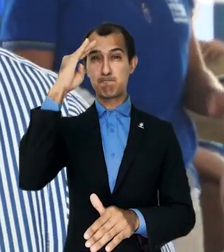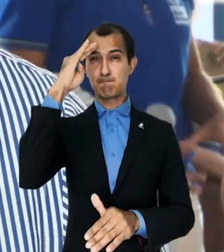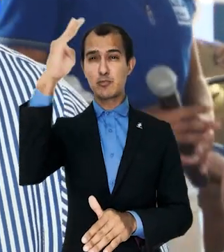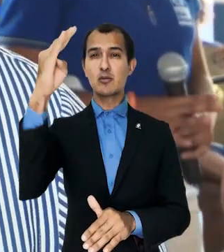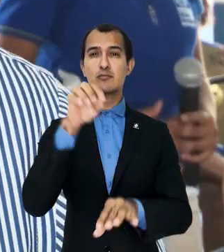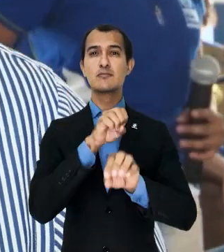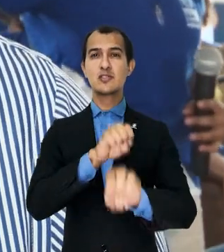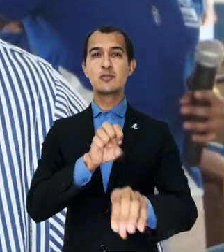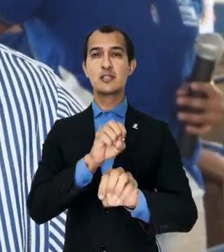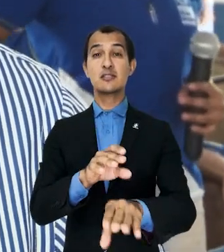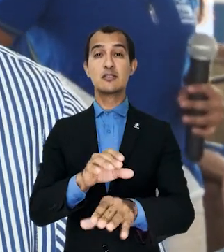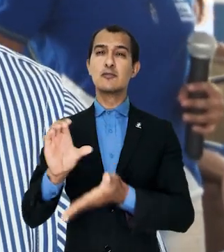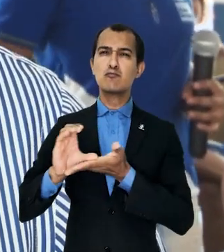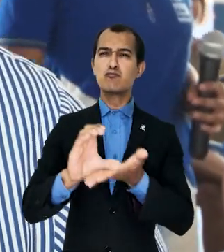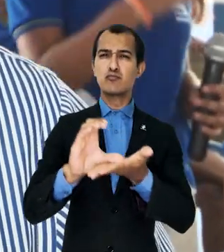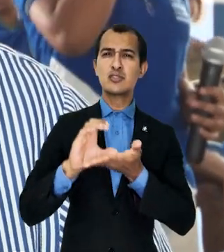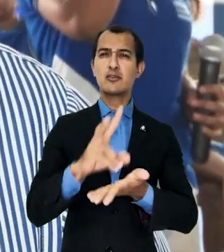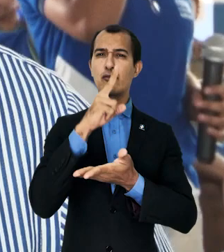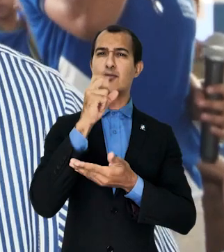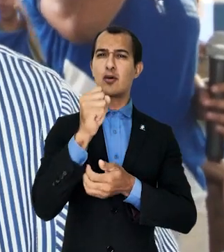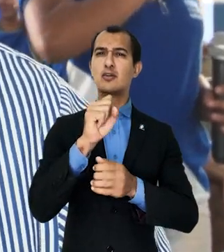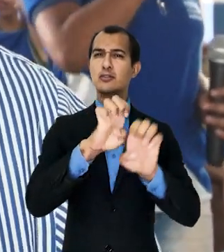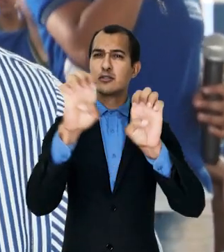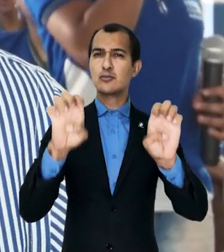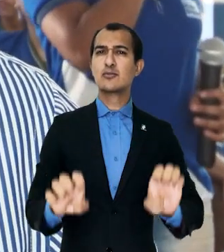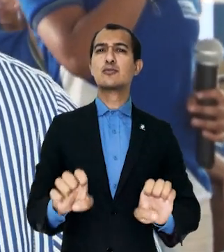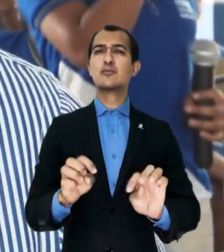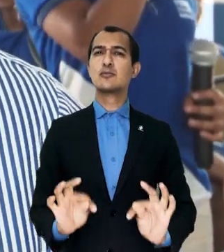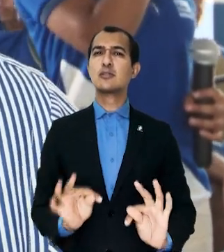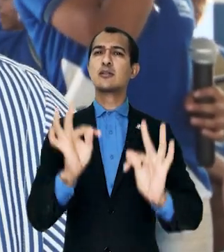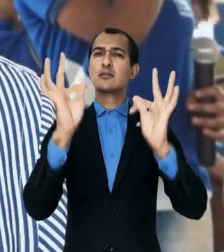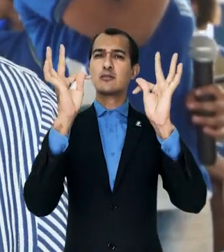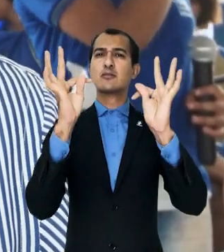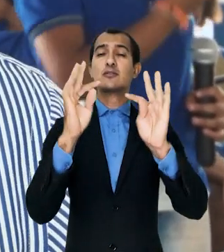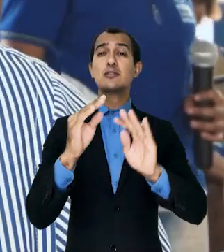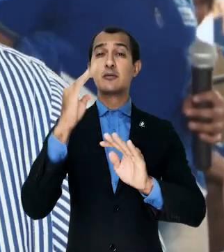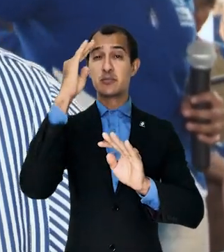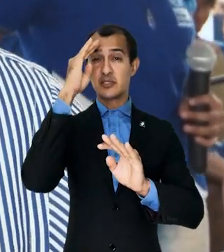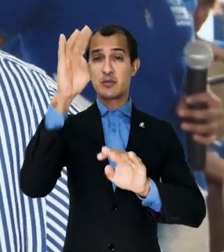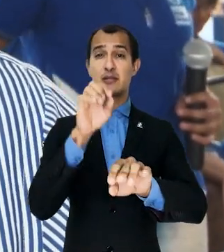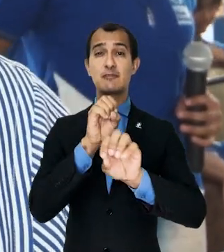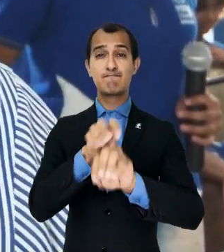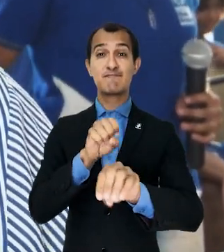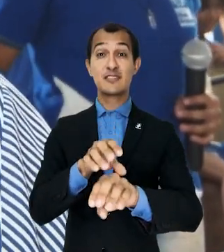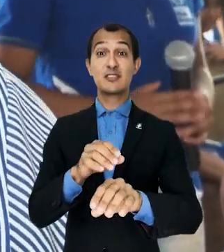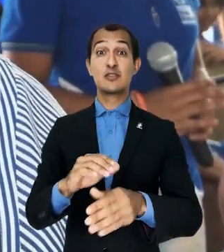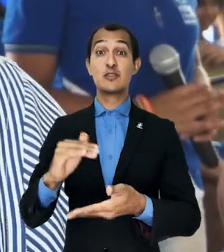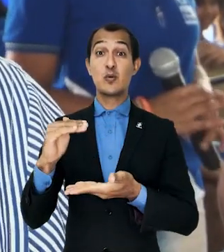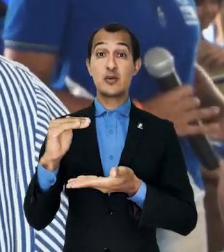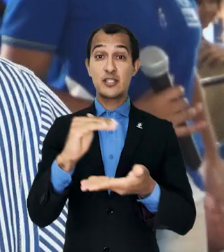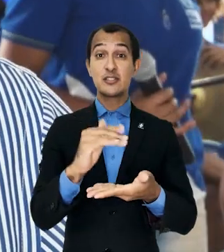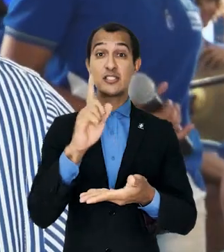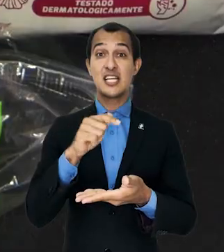do governador Mauro Mendes que priorizou a educação investindo muito forte na infraestrutura na tecnologia e principalmente